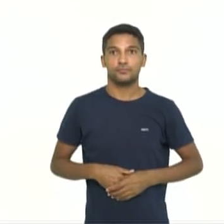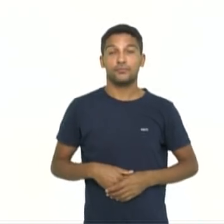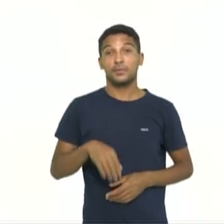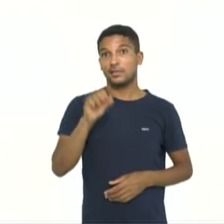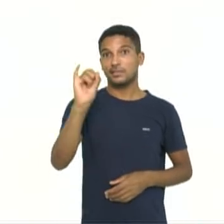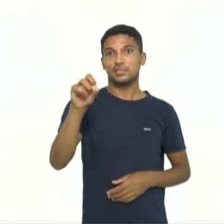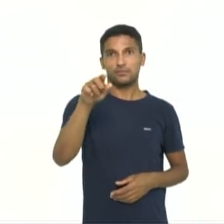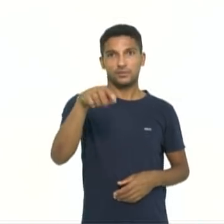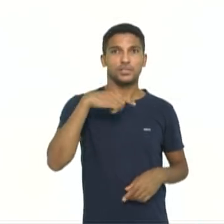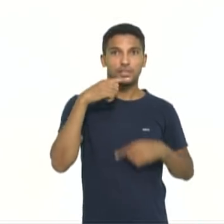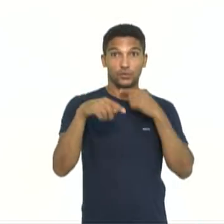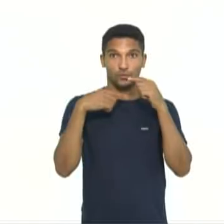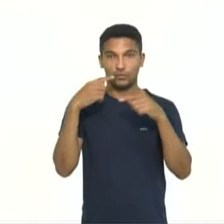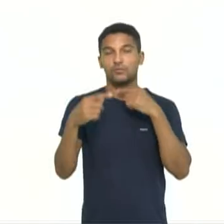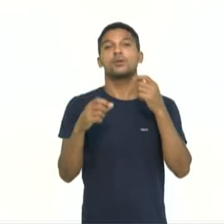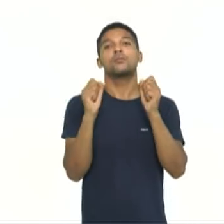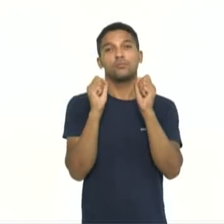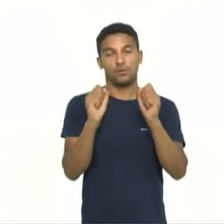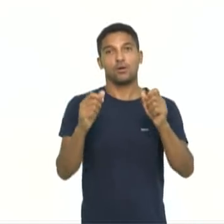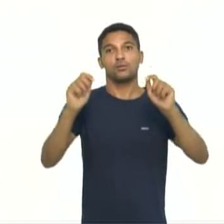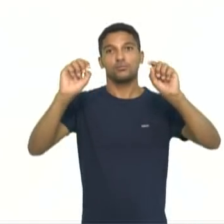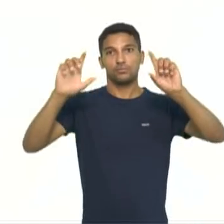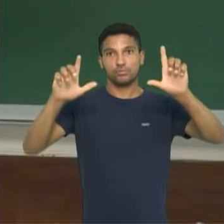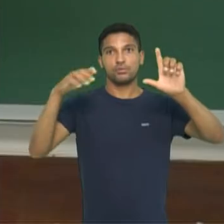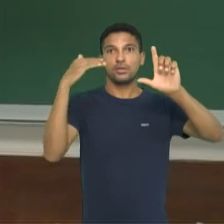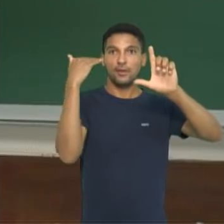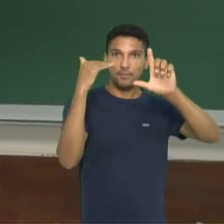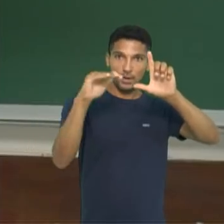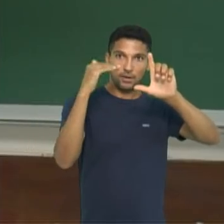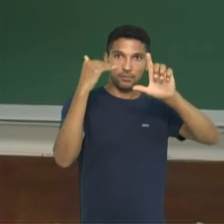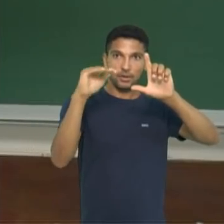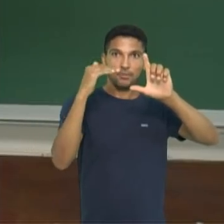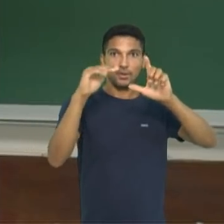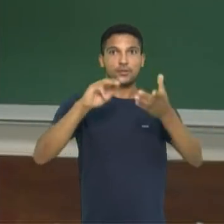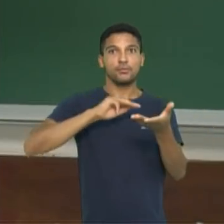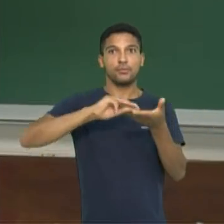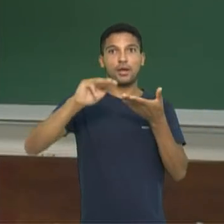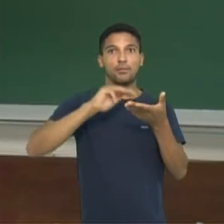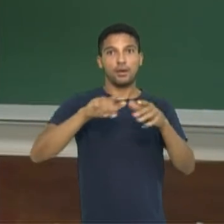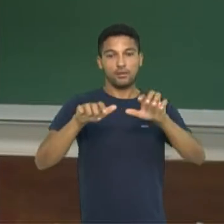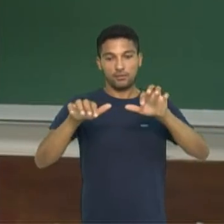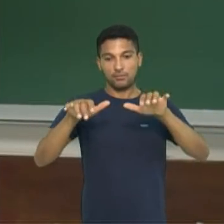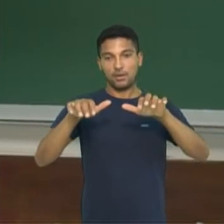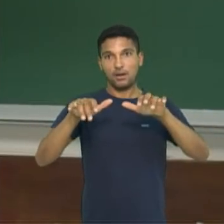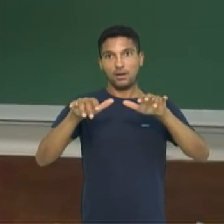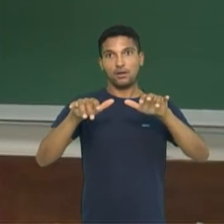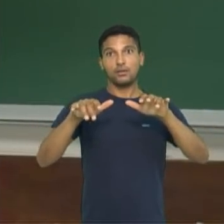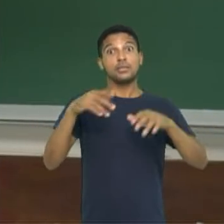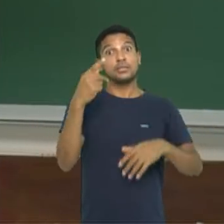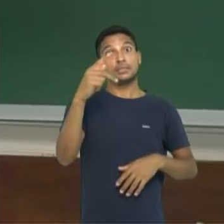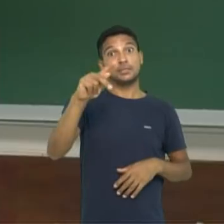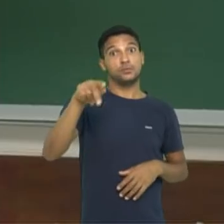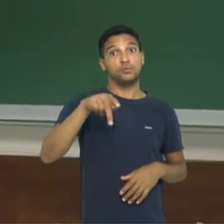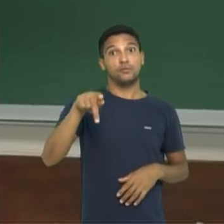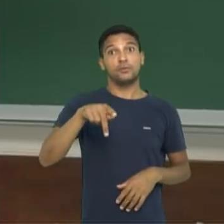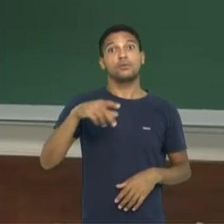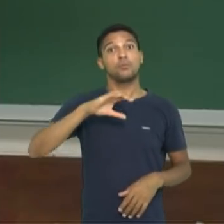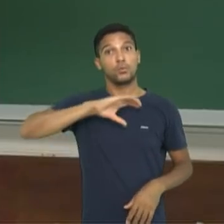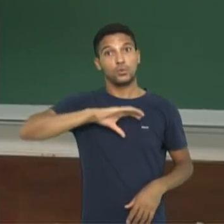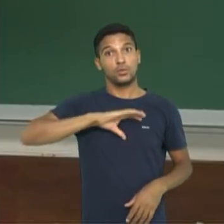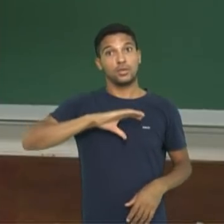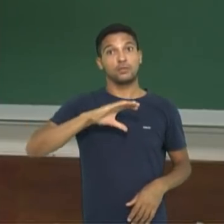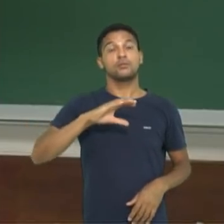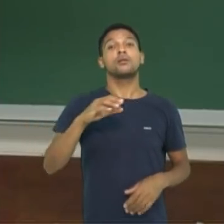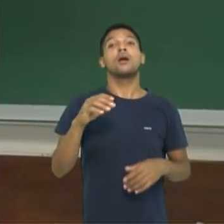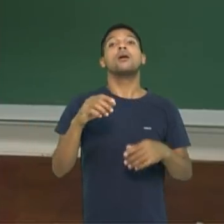Google Classroom para seu professor de língua portuguesa. Se ainda depois dessa aula perdurarem algumas dúvidas, vocês podem enviar uma mensagem